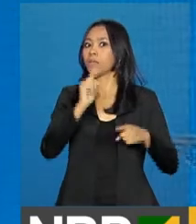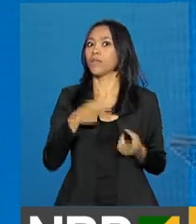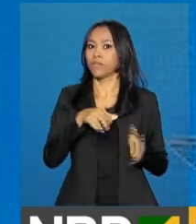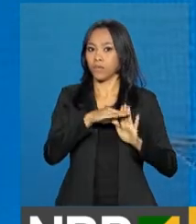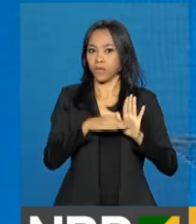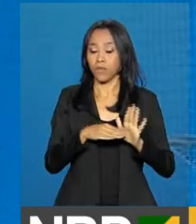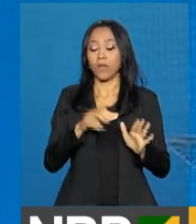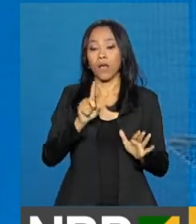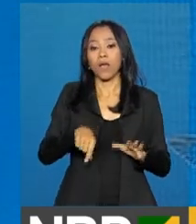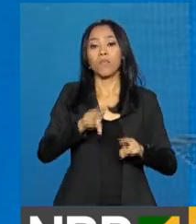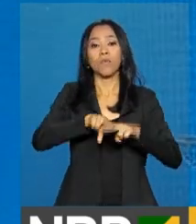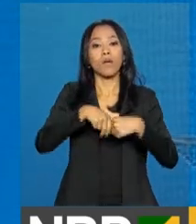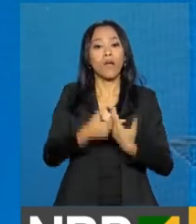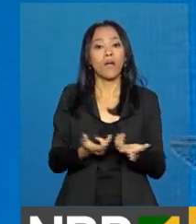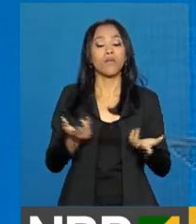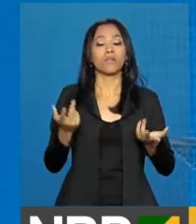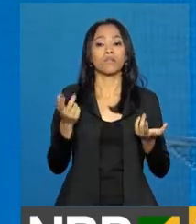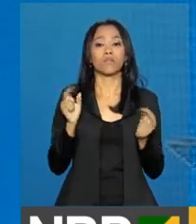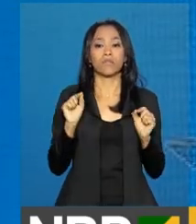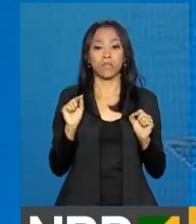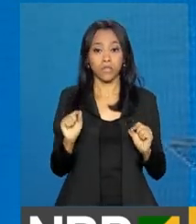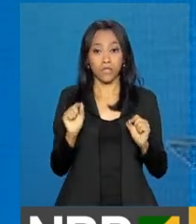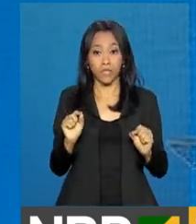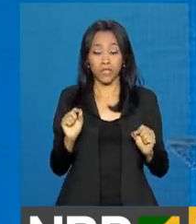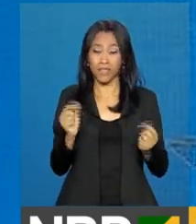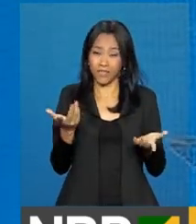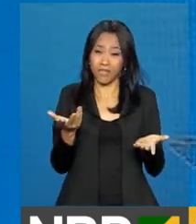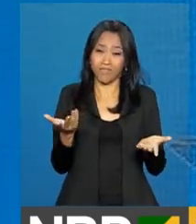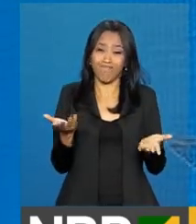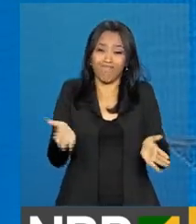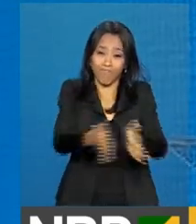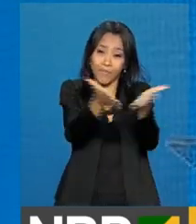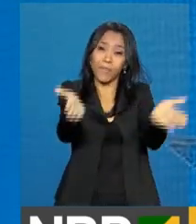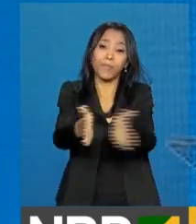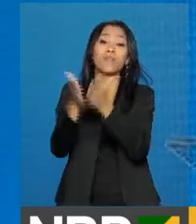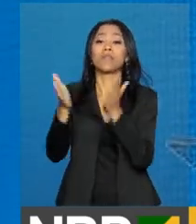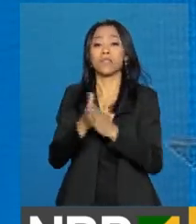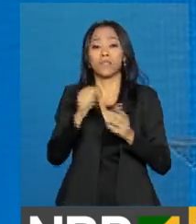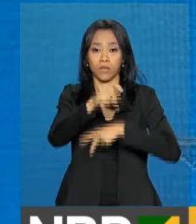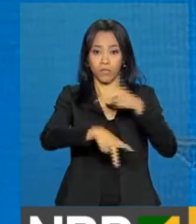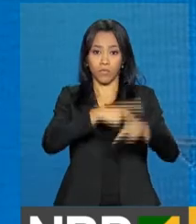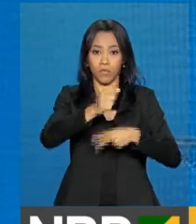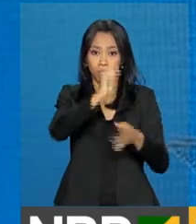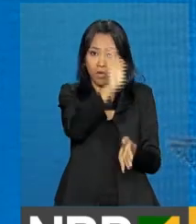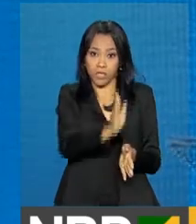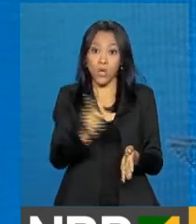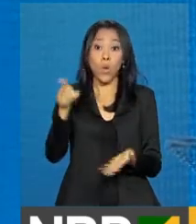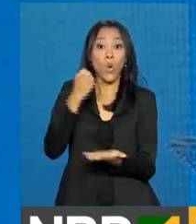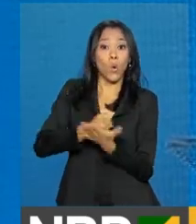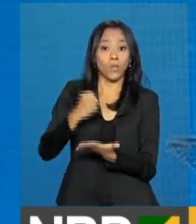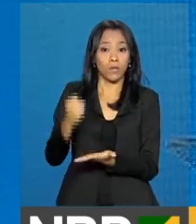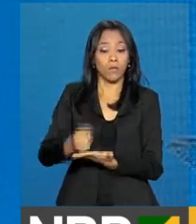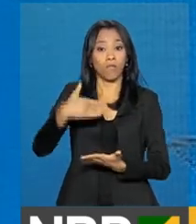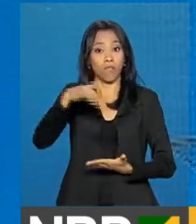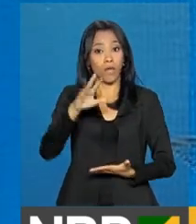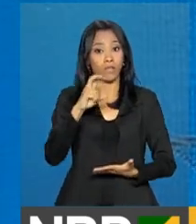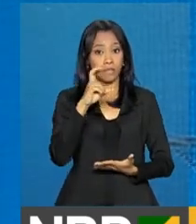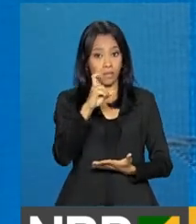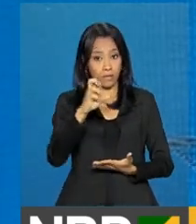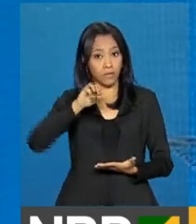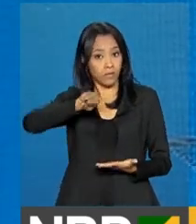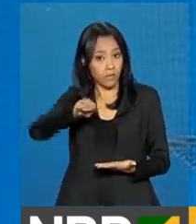em função das carências do povo brasileiro, contratou mais de 5 milhões